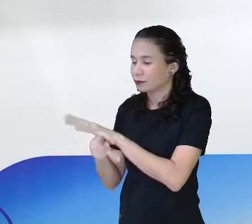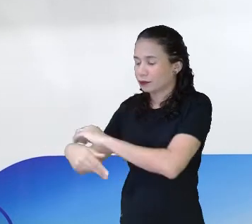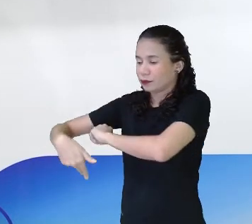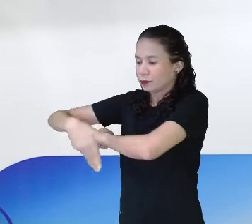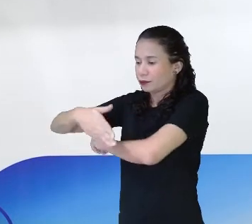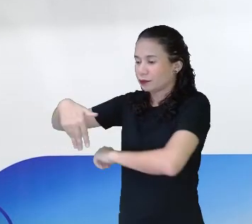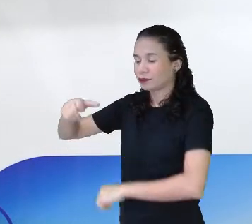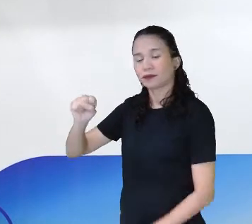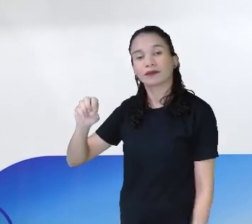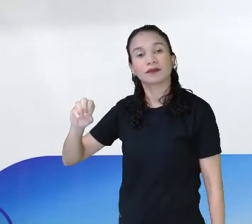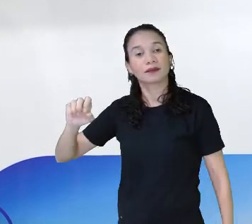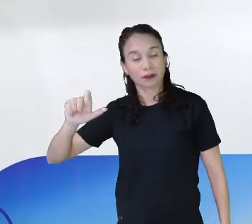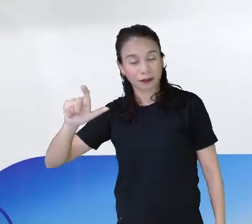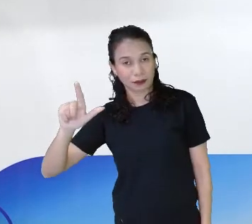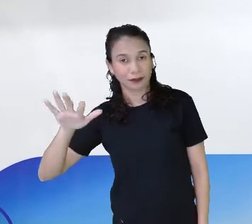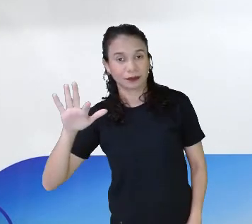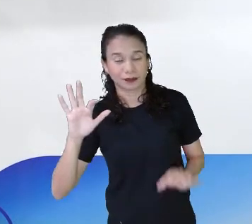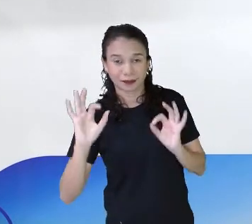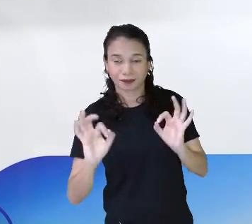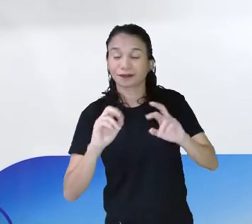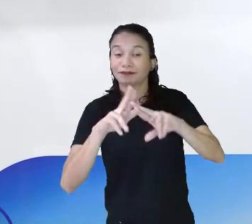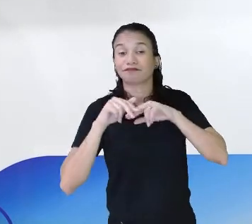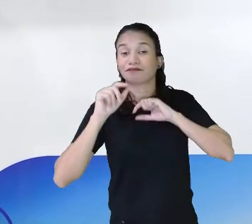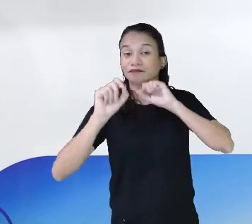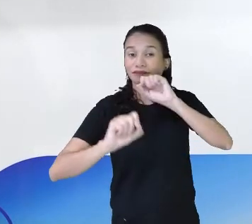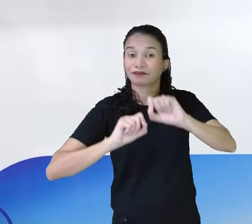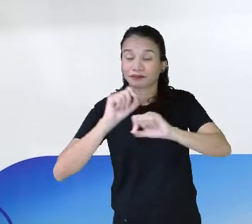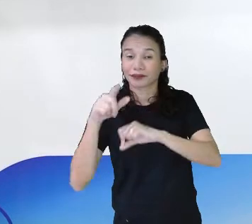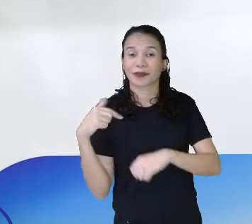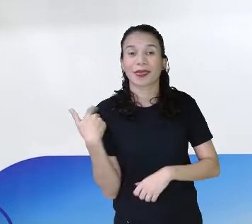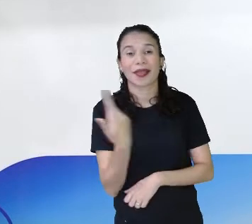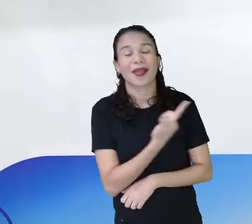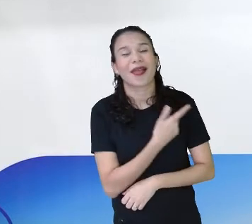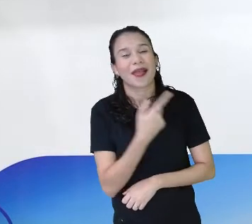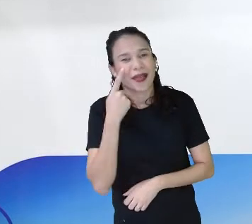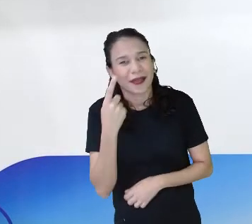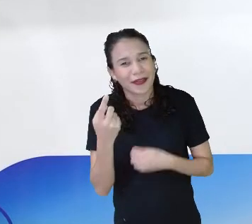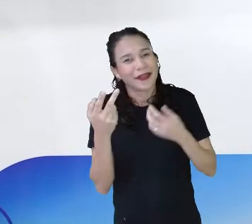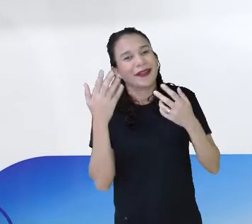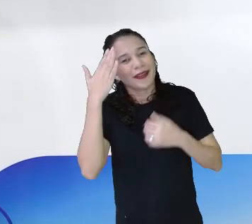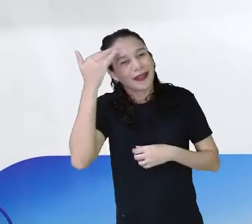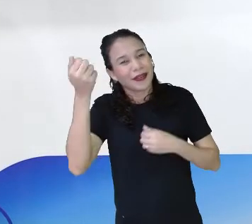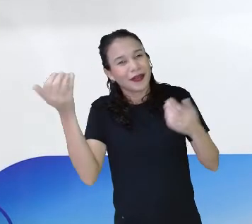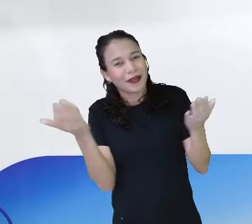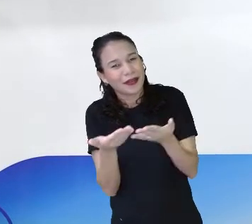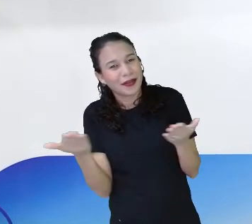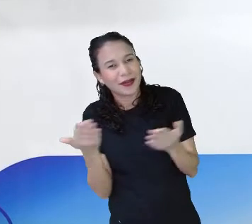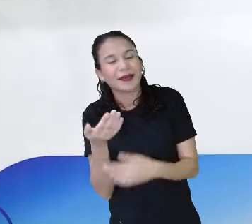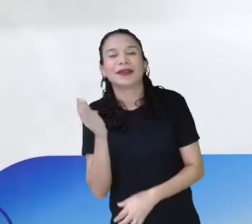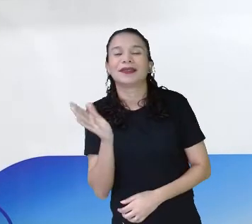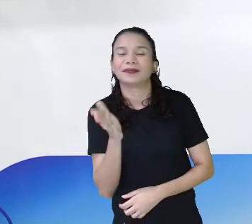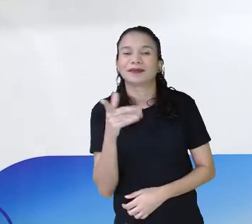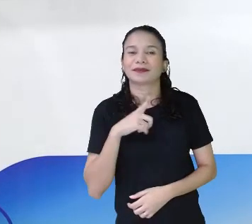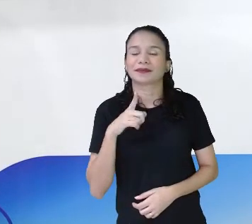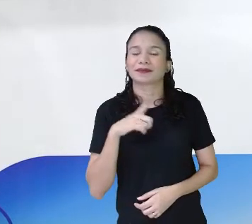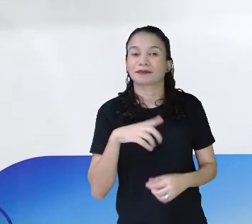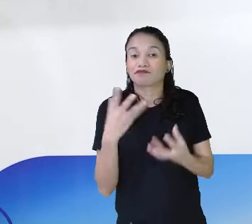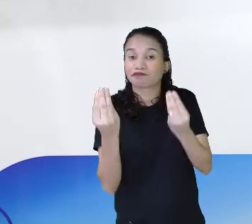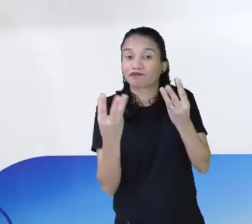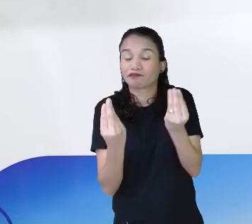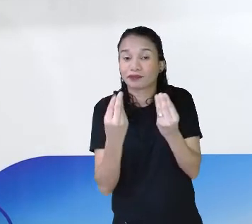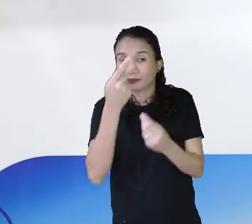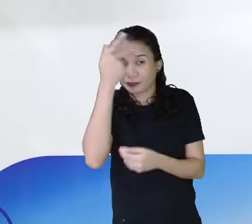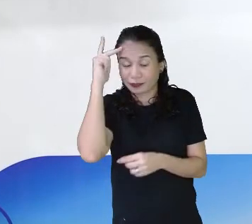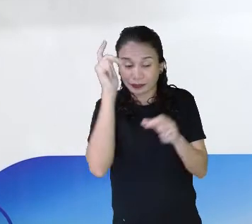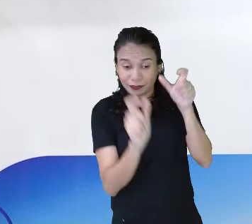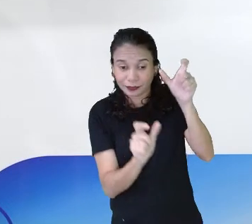Sol, próximo à Ponte Duarte Coelho. E aí, olha, a gente sabe que esse desfile hoje em dia, ele já, além de levar muitos